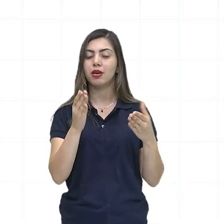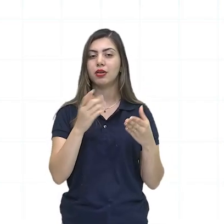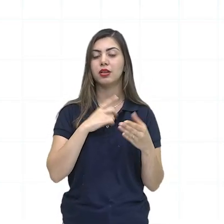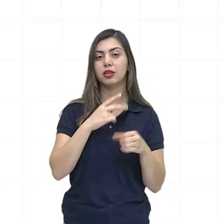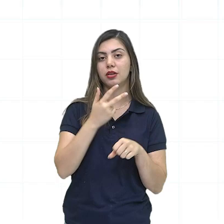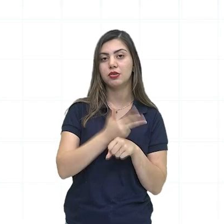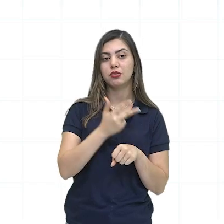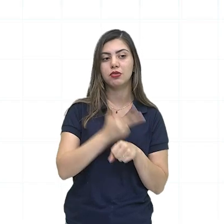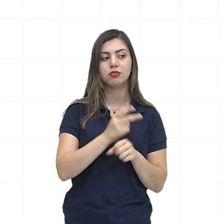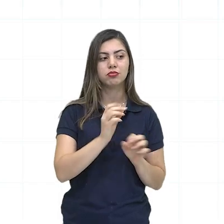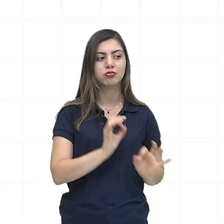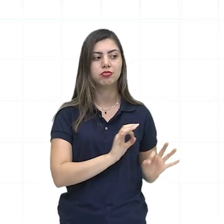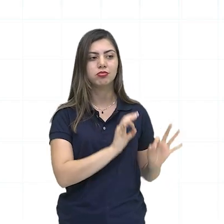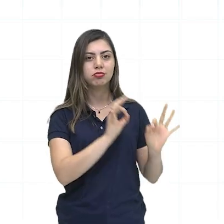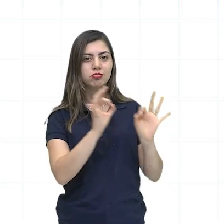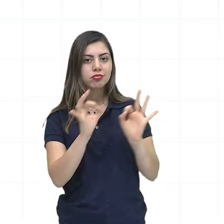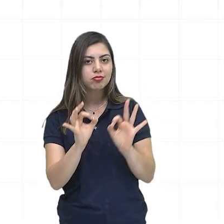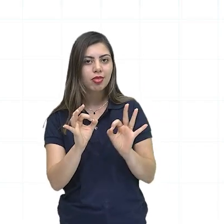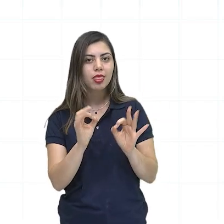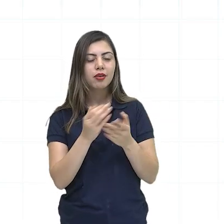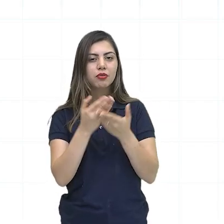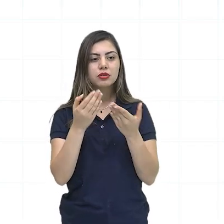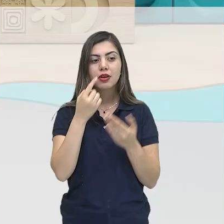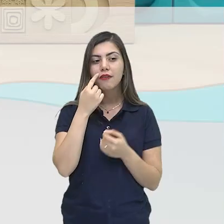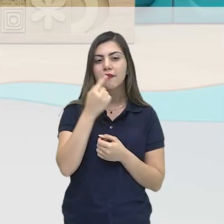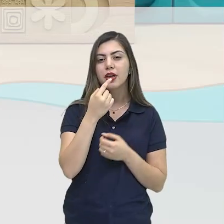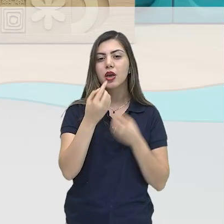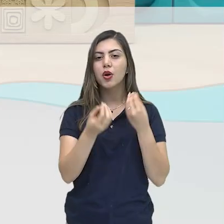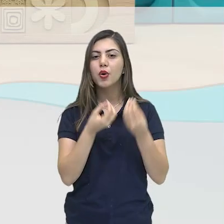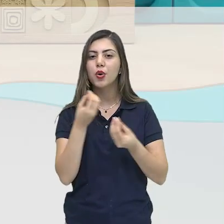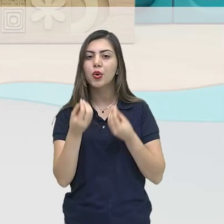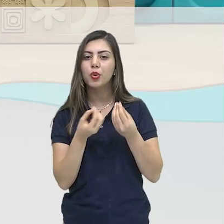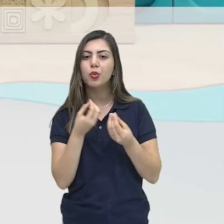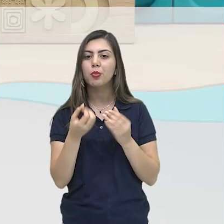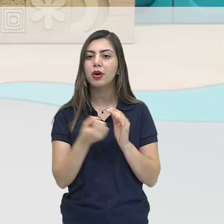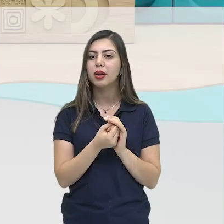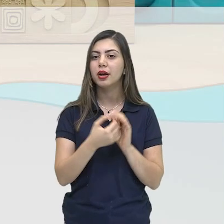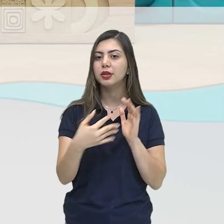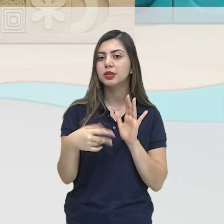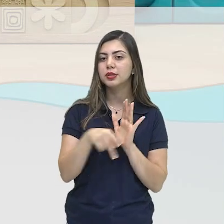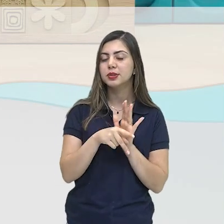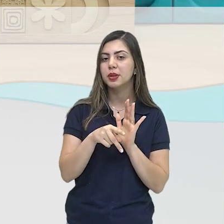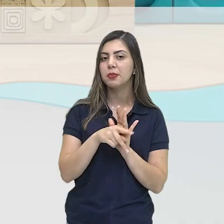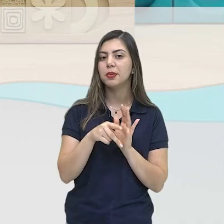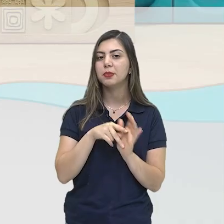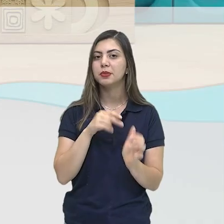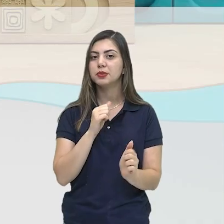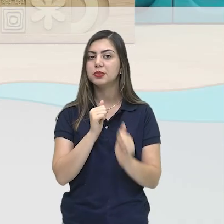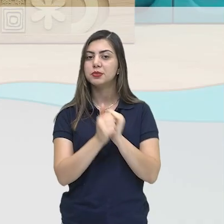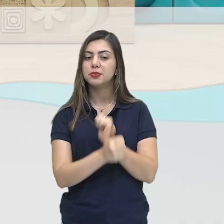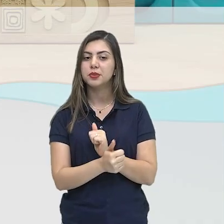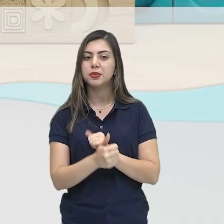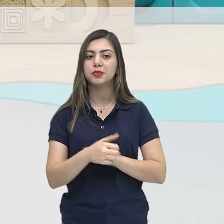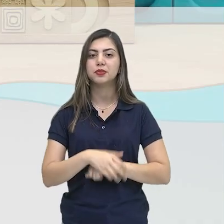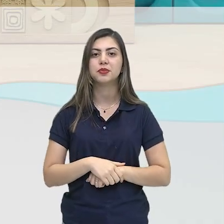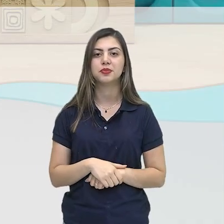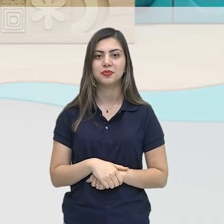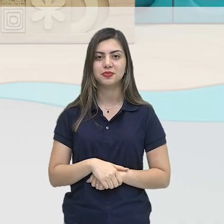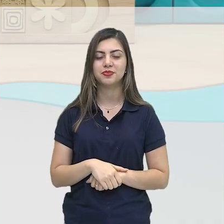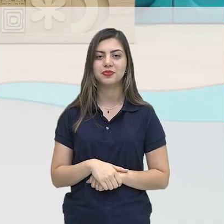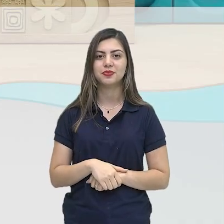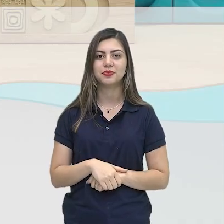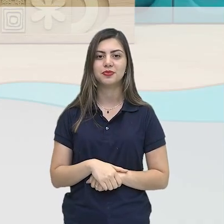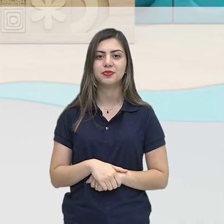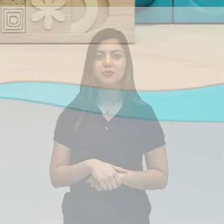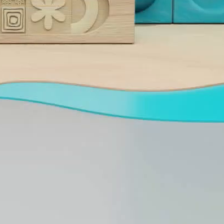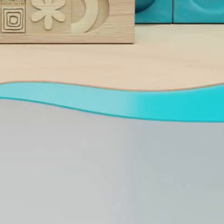bastante atenção para vocês realmente verem aí essas características dos esportes de precisão. Agora é com